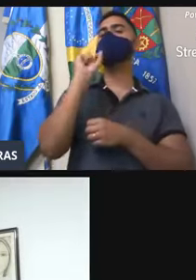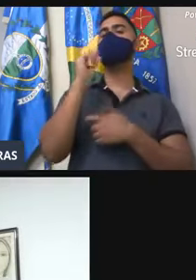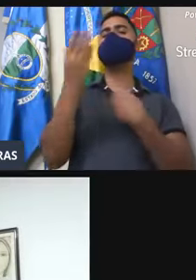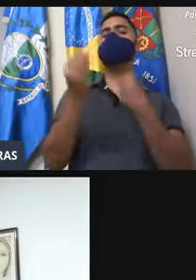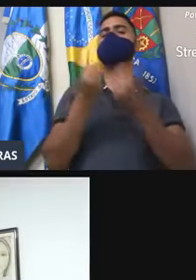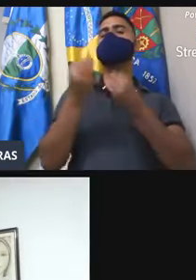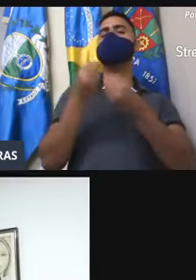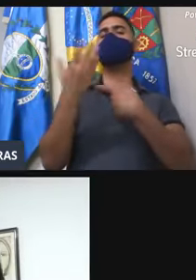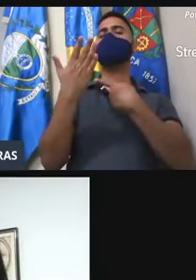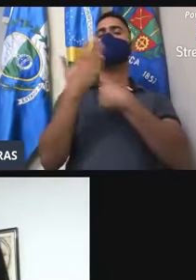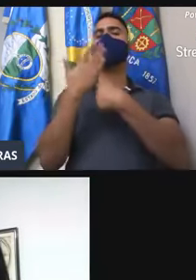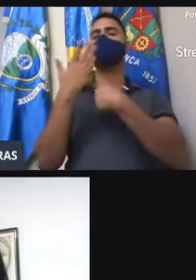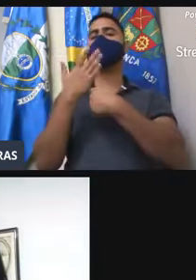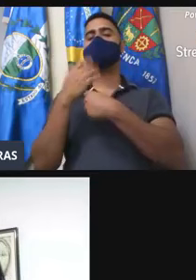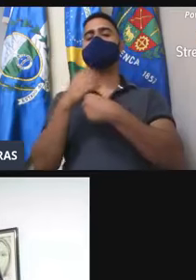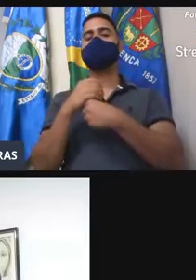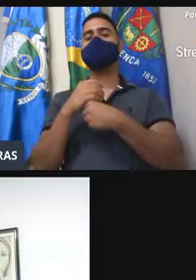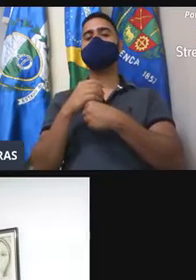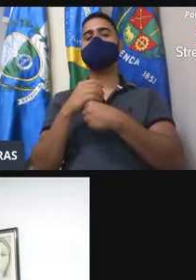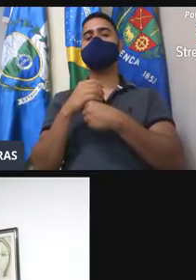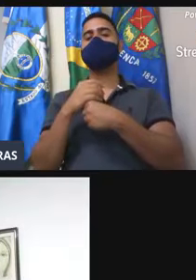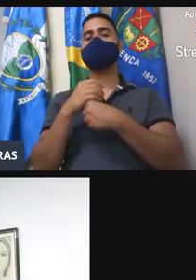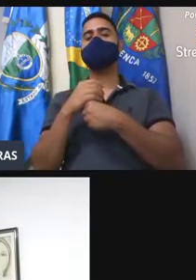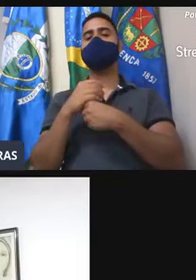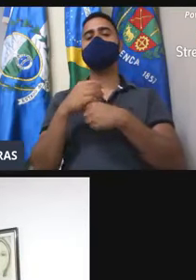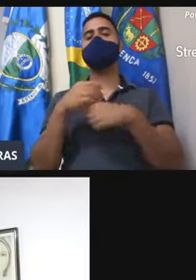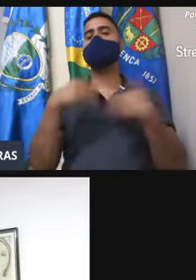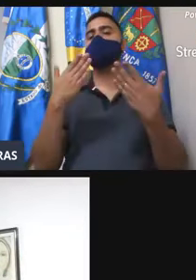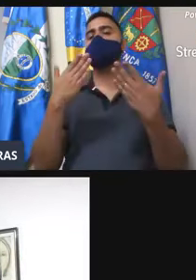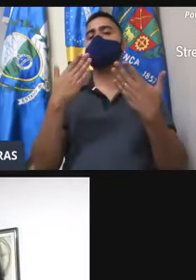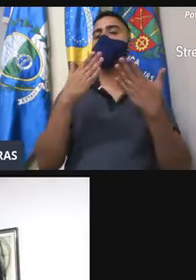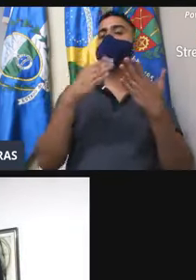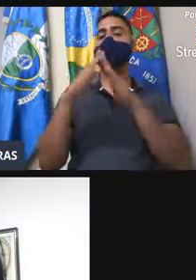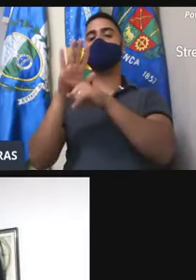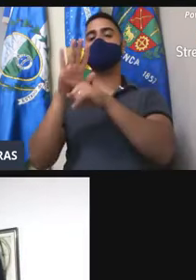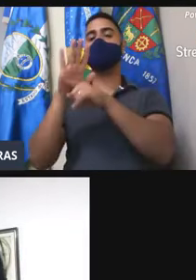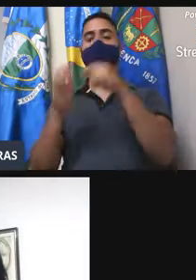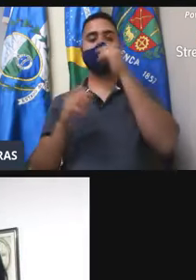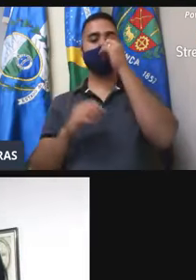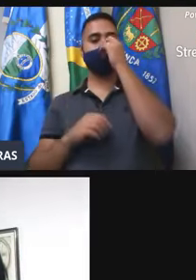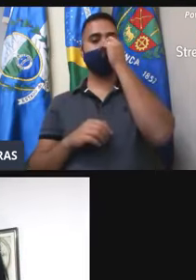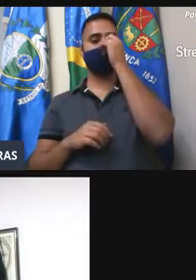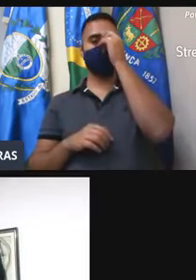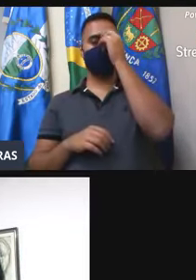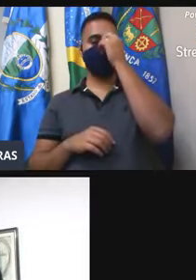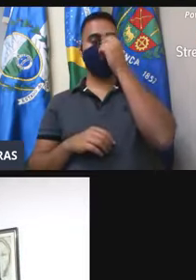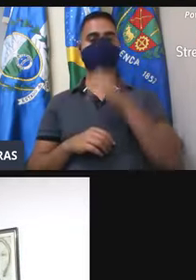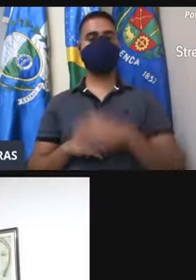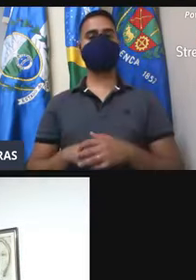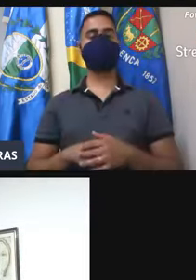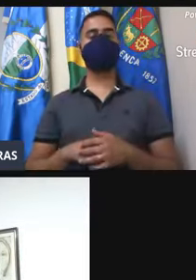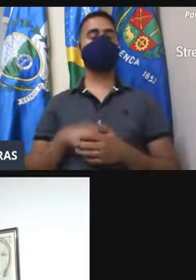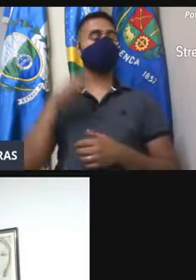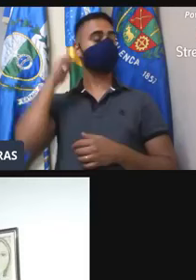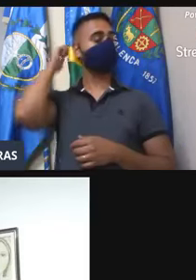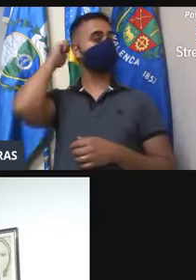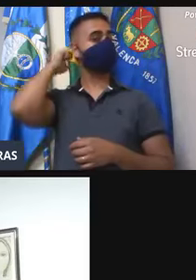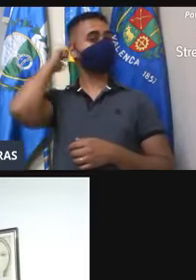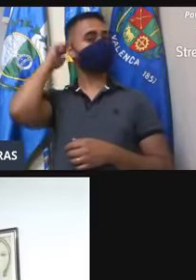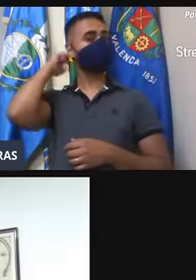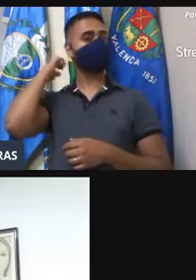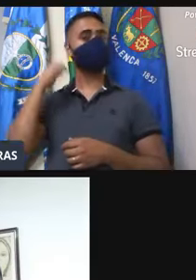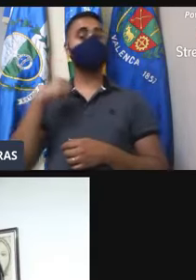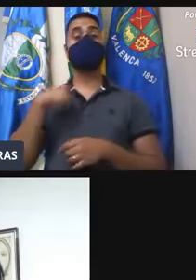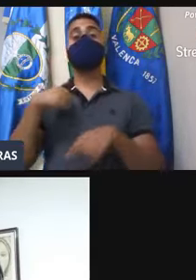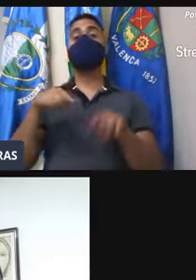É através de alimentos ou é através de valores? E quais as casas que serão contempladas? Há